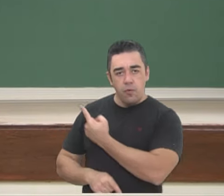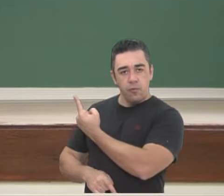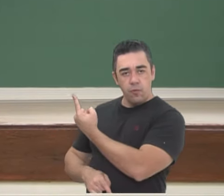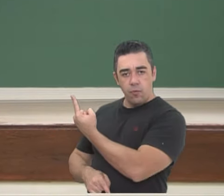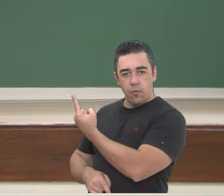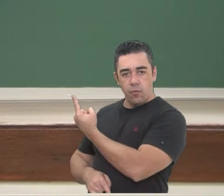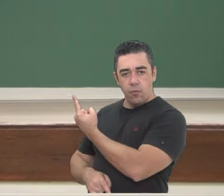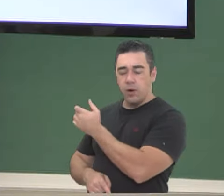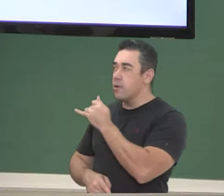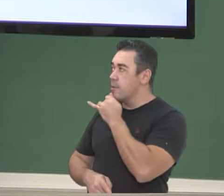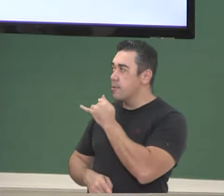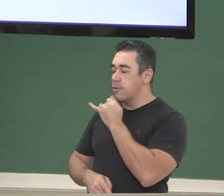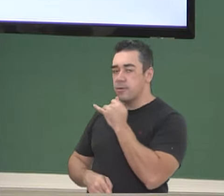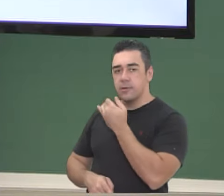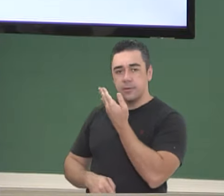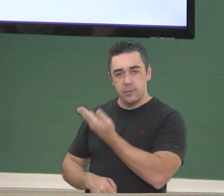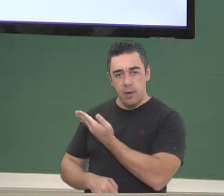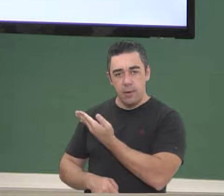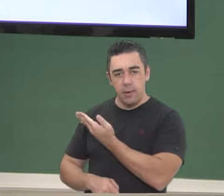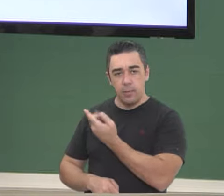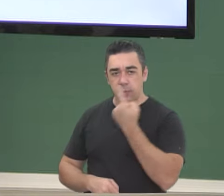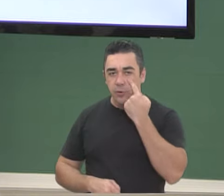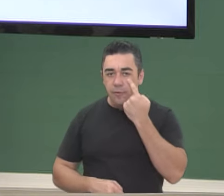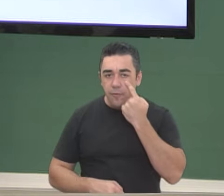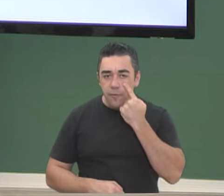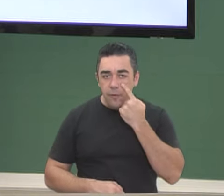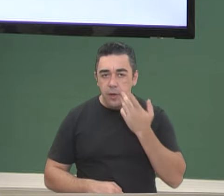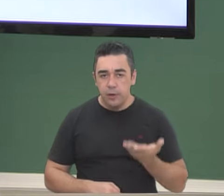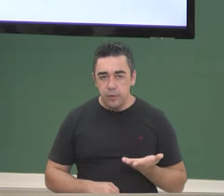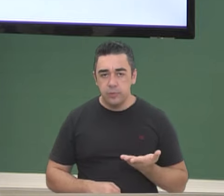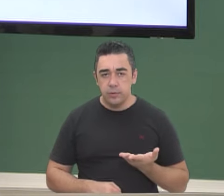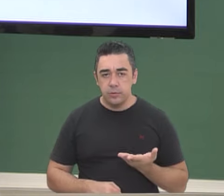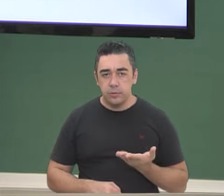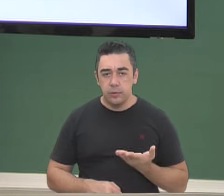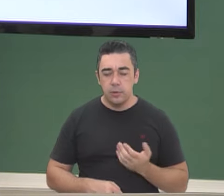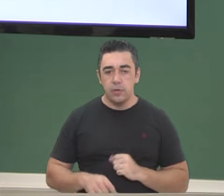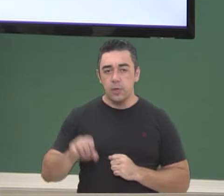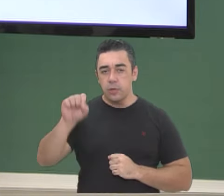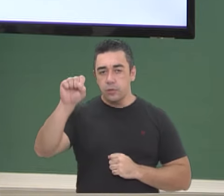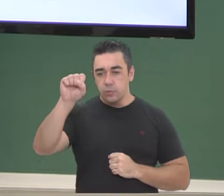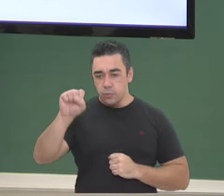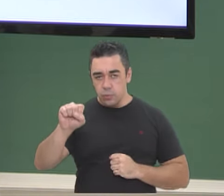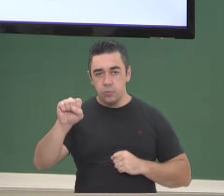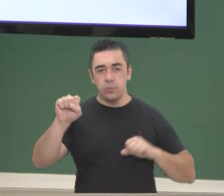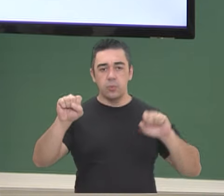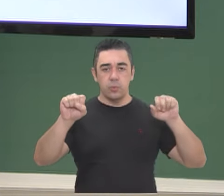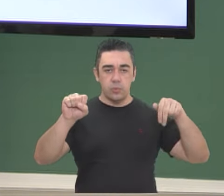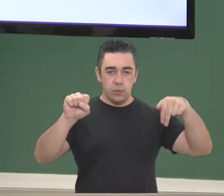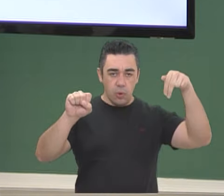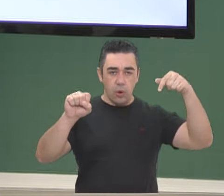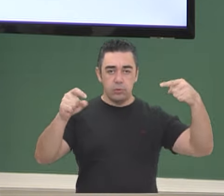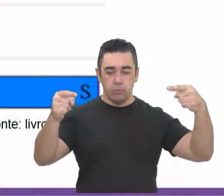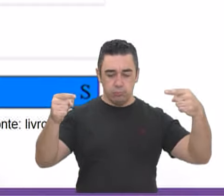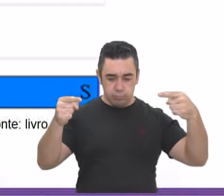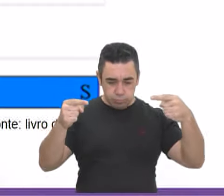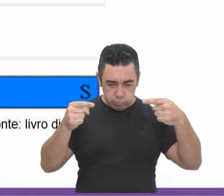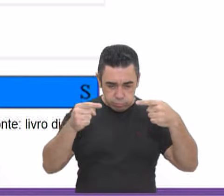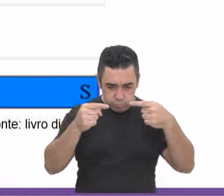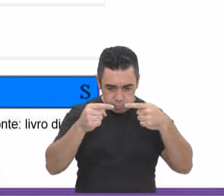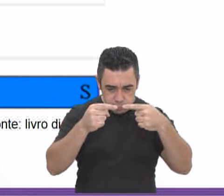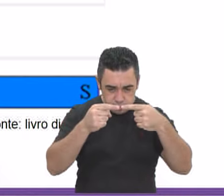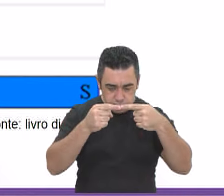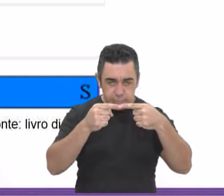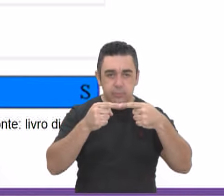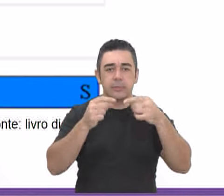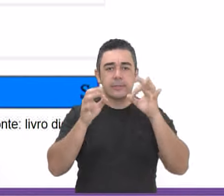só para a gente fique sabem né sul com norte dois polos opostos